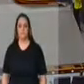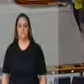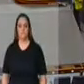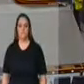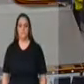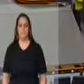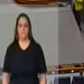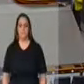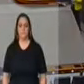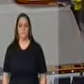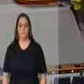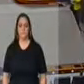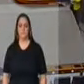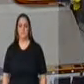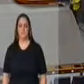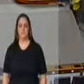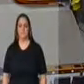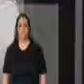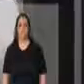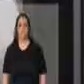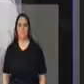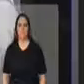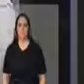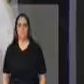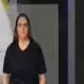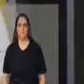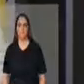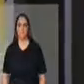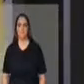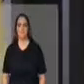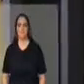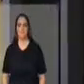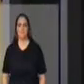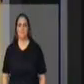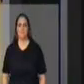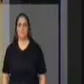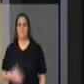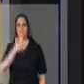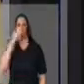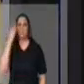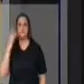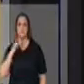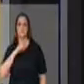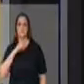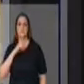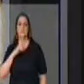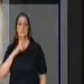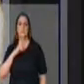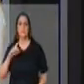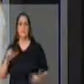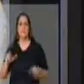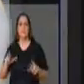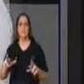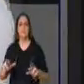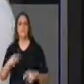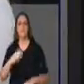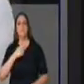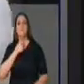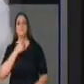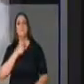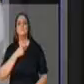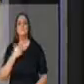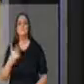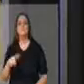Ela é a voz de quem teve câncer de laringe, ou seja, não tem voz. Eu estou neste